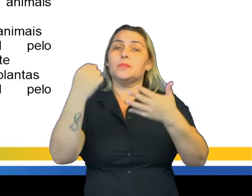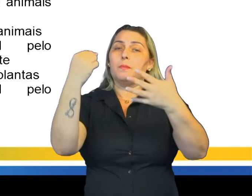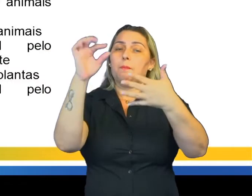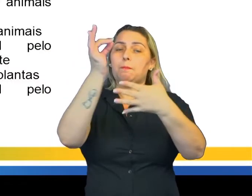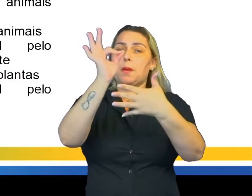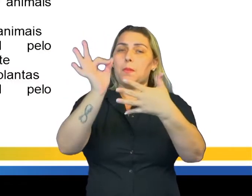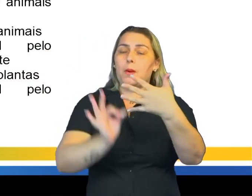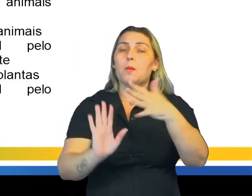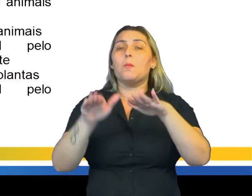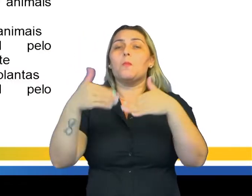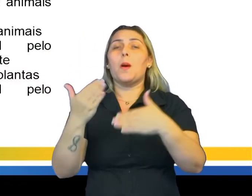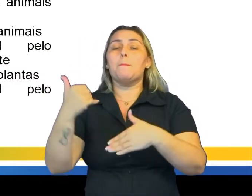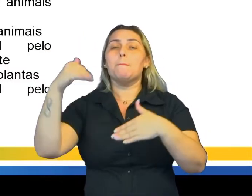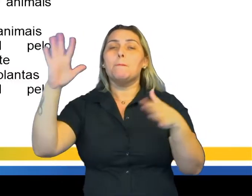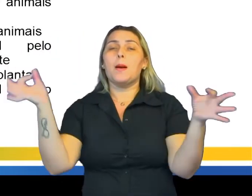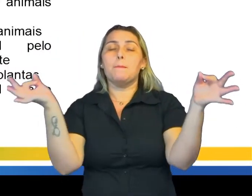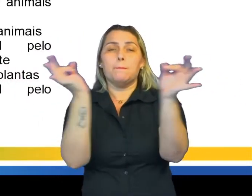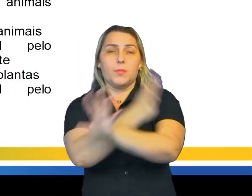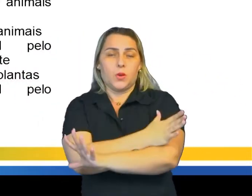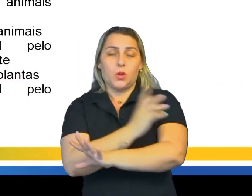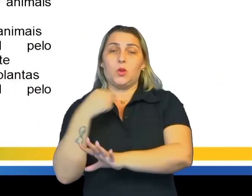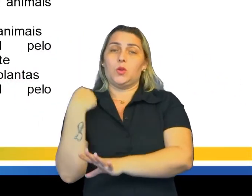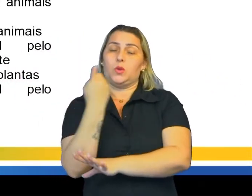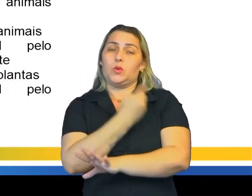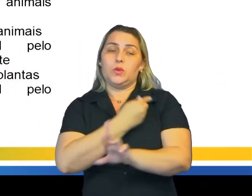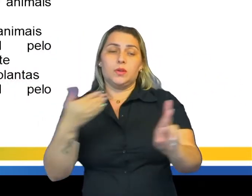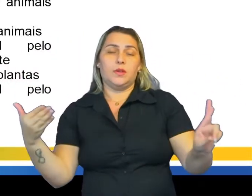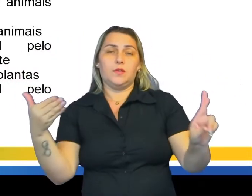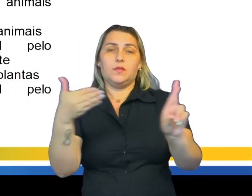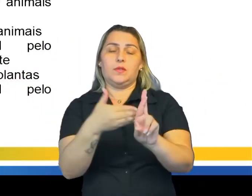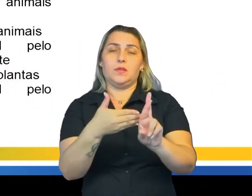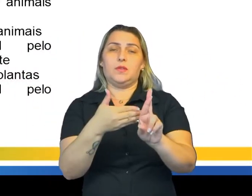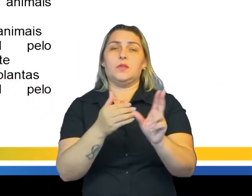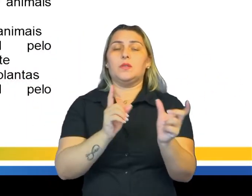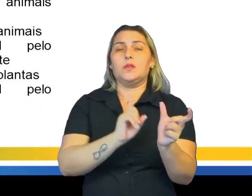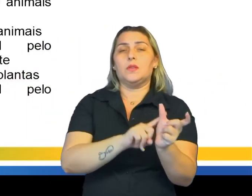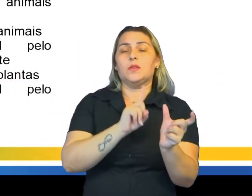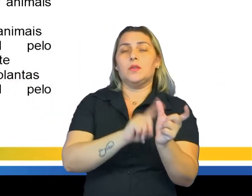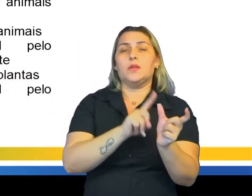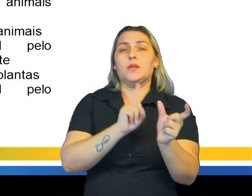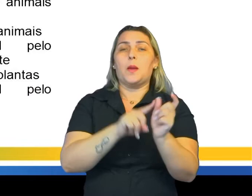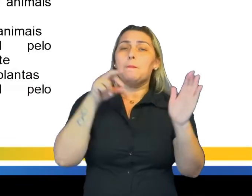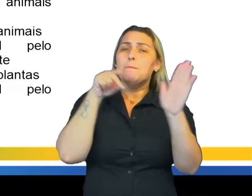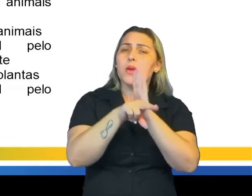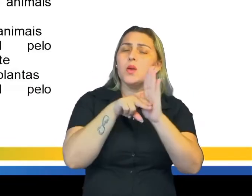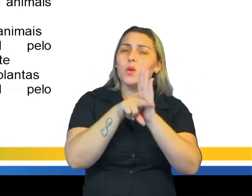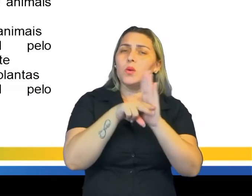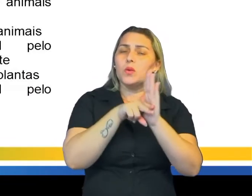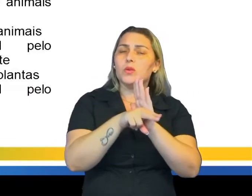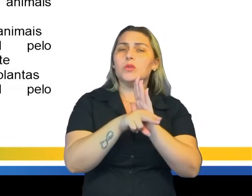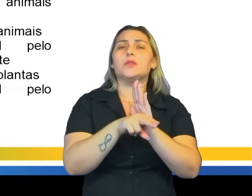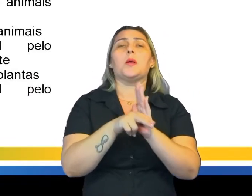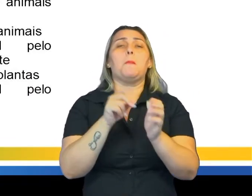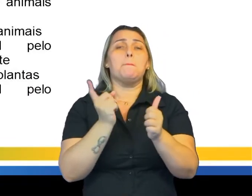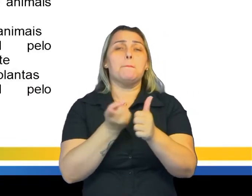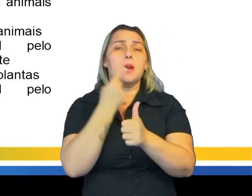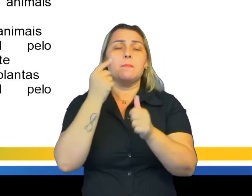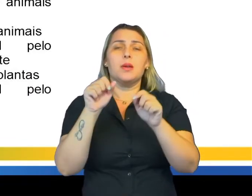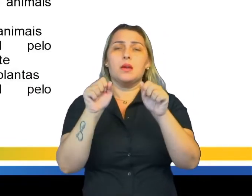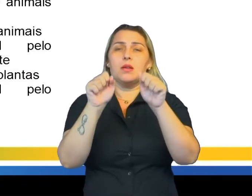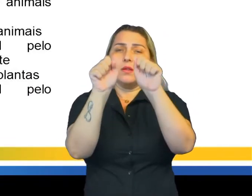abaixo, qual é a mais completa quando nos referimos ao termo biologia? Foi o nosso primeiro